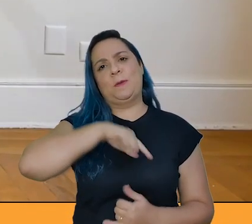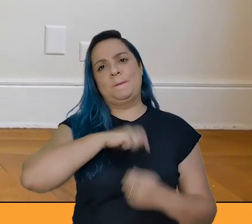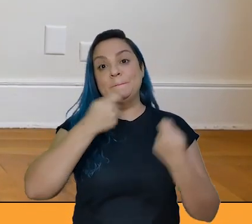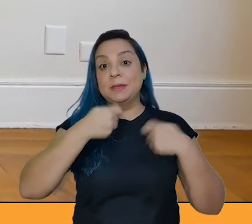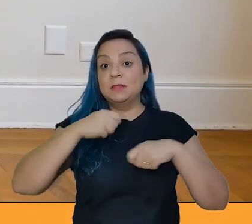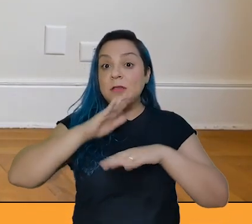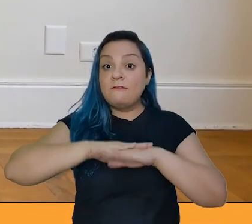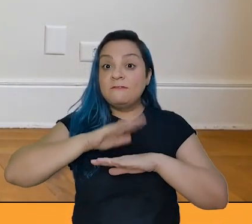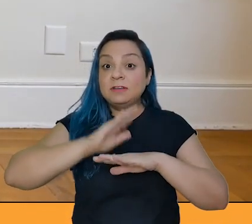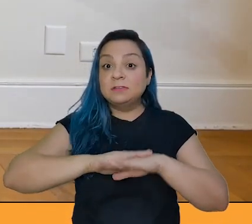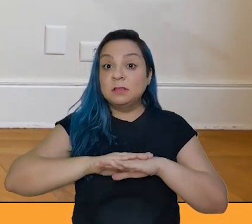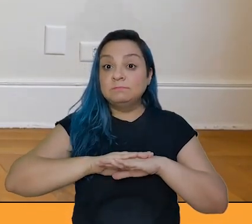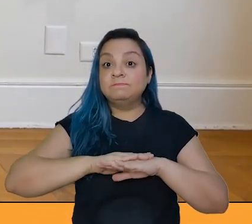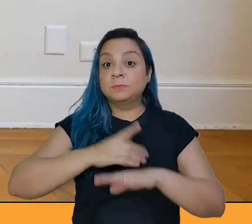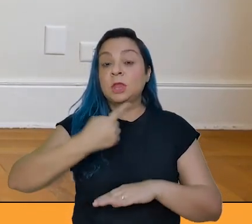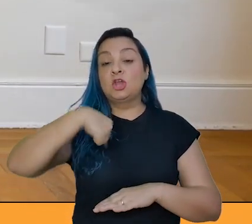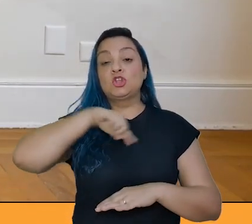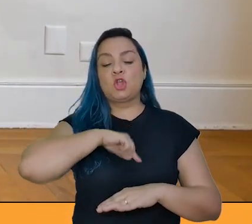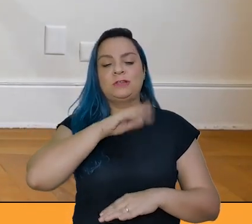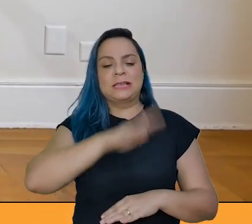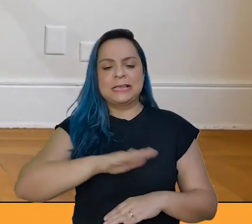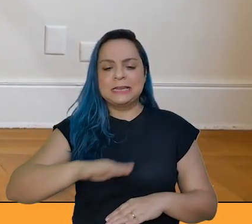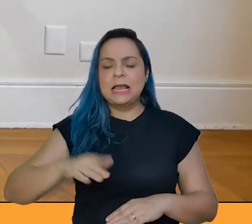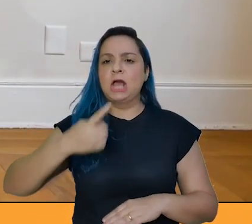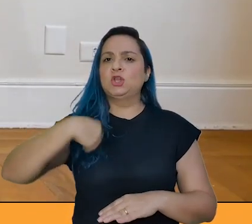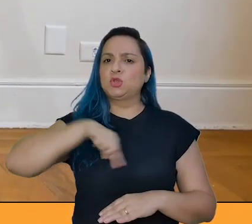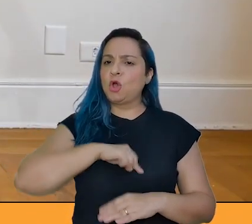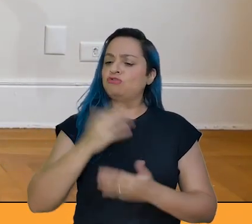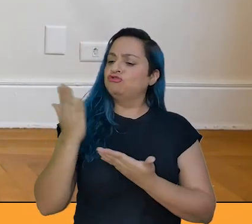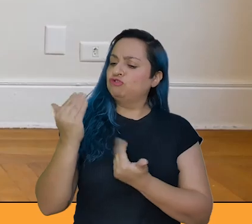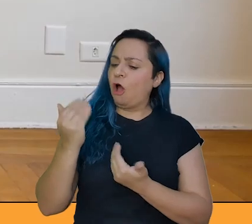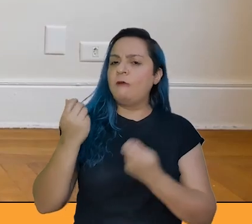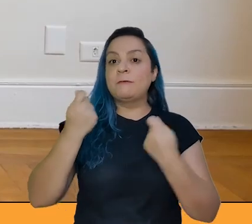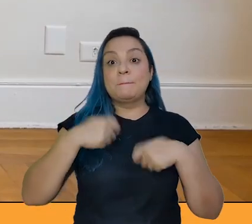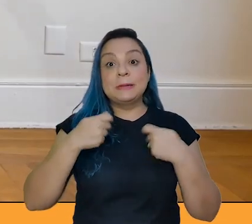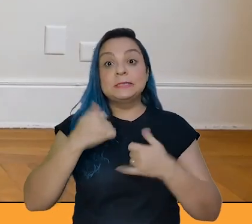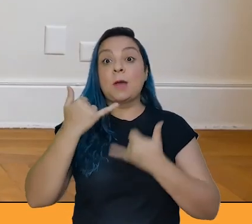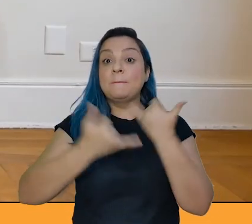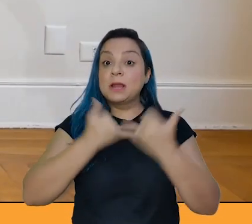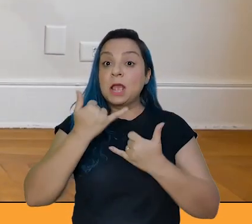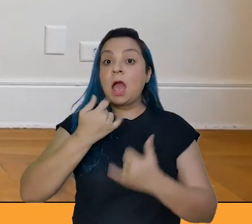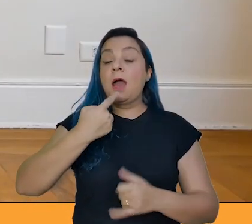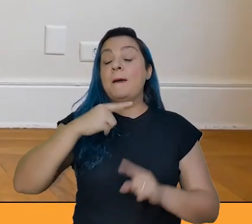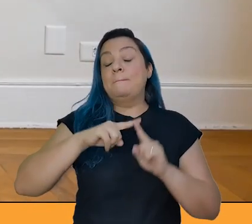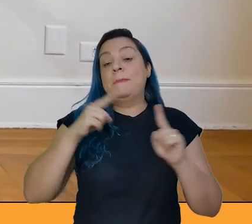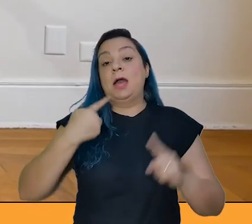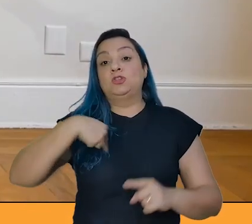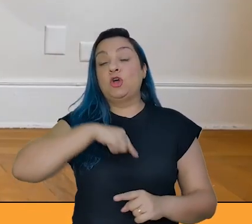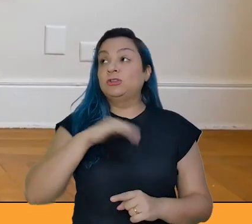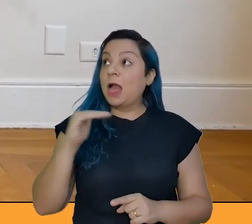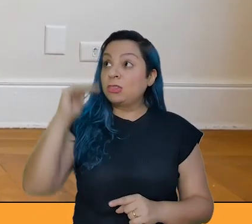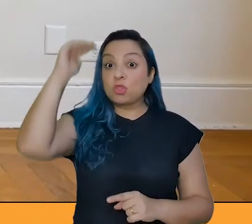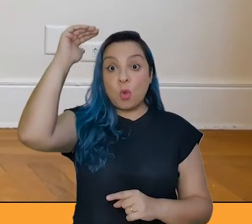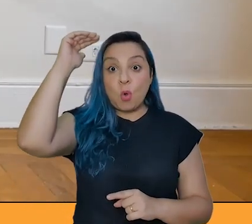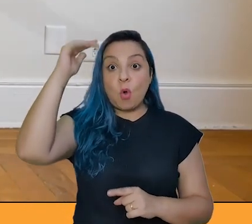fazer. As nossas crianças, os nossos jovens precisam brincar, mas nossos adultos, nossas pessoas adultas, nossas pessoas mais